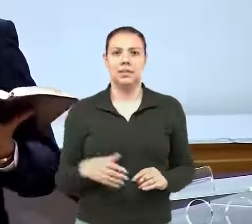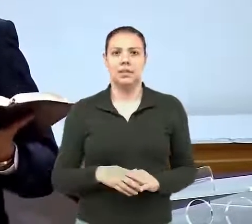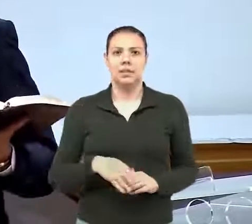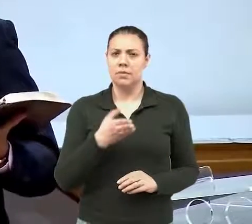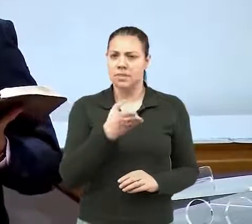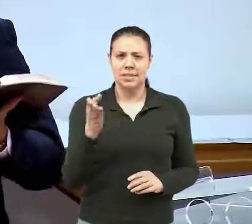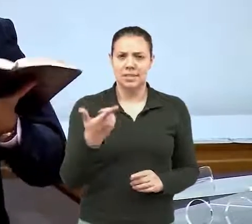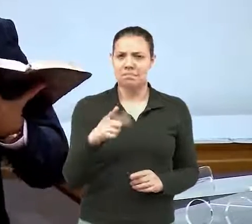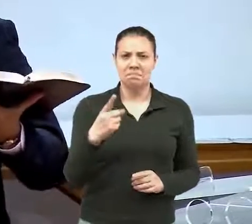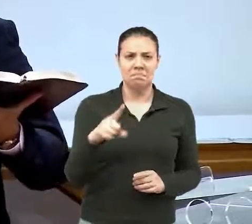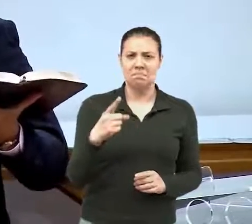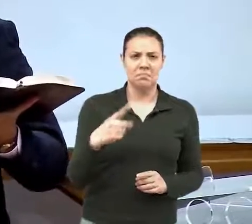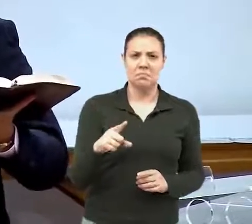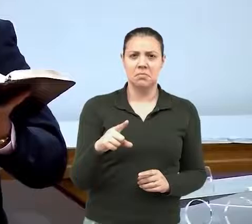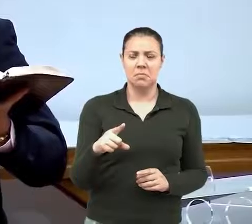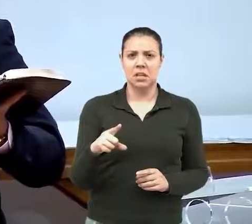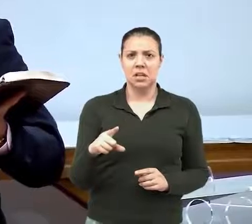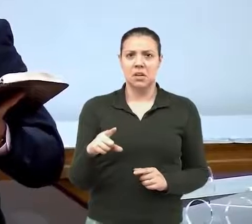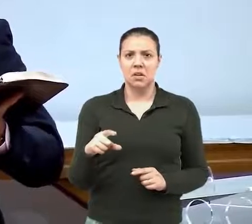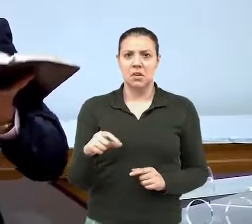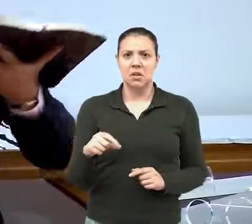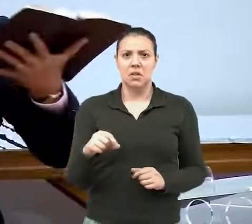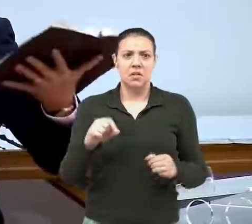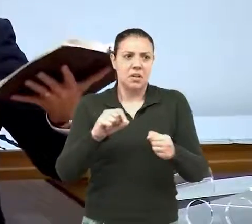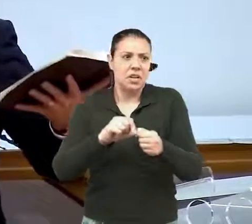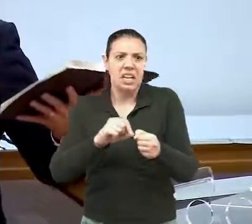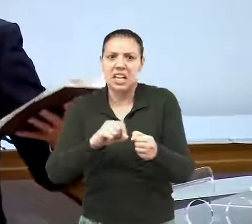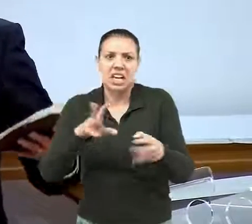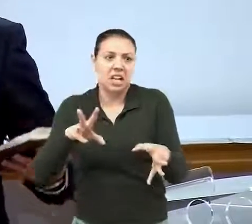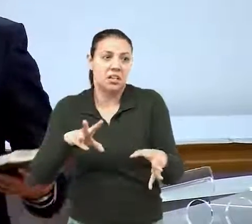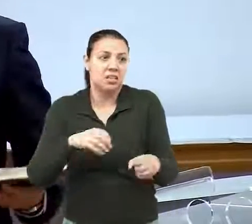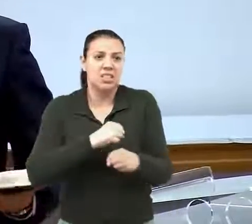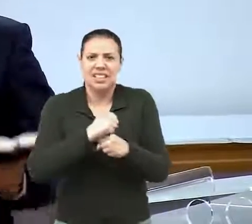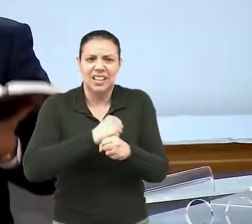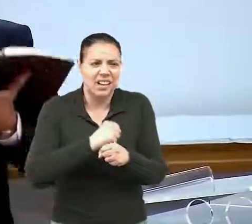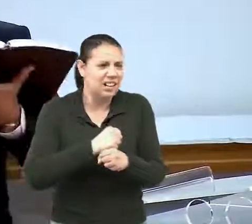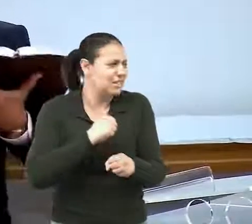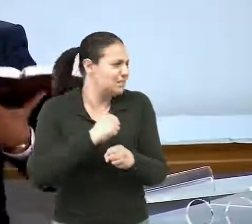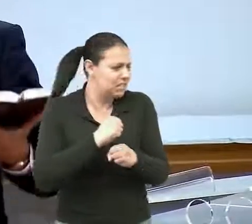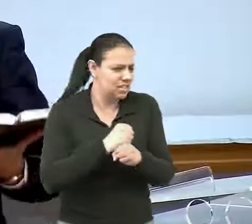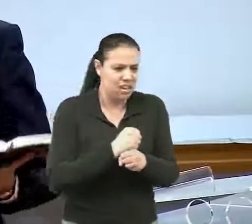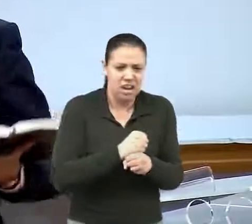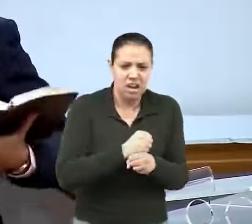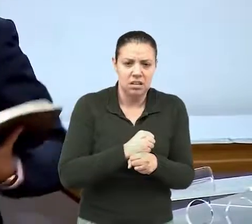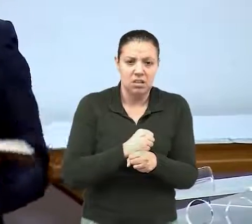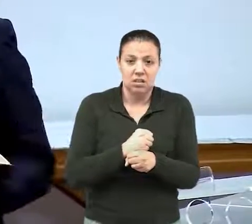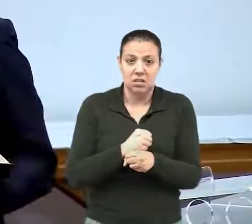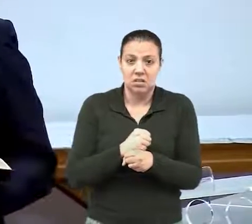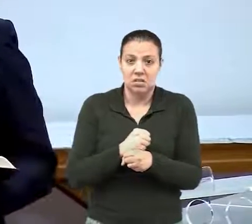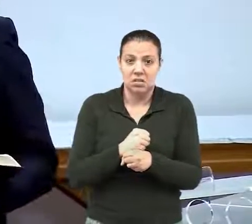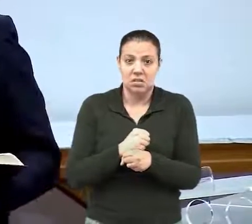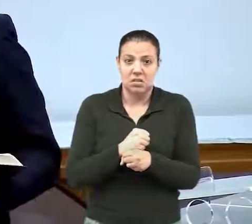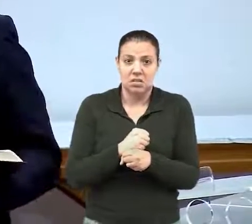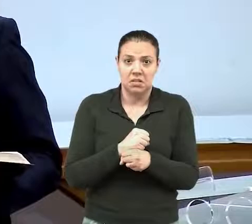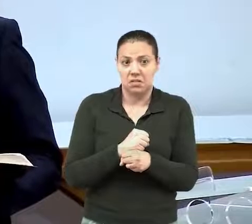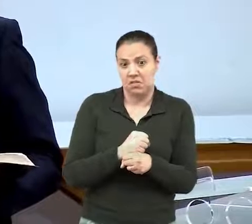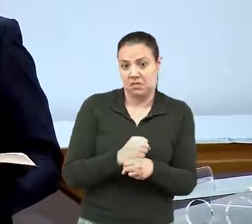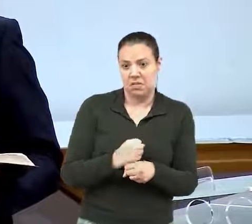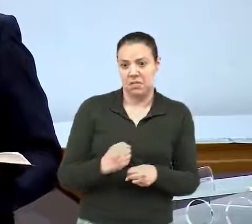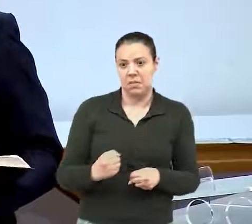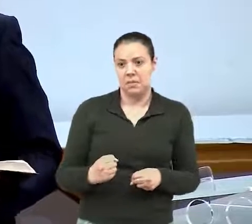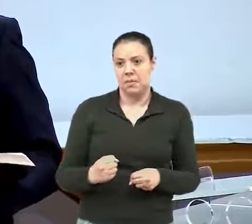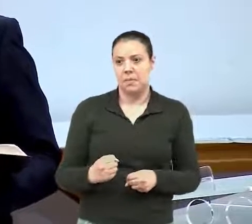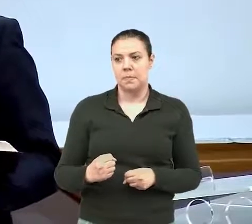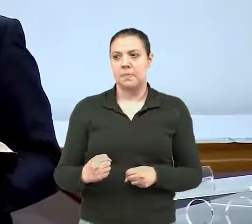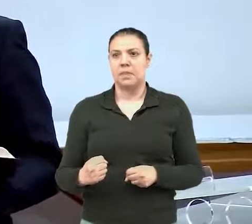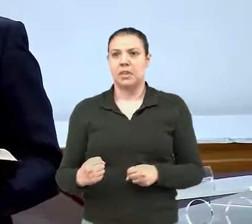você não é produto de uma evolução de anos e anos, vindo talvez de uma ameba, ou